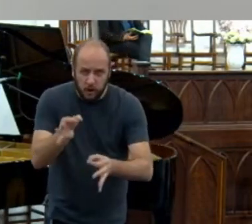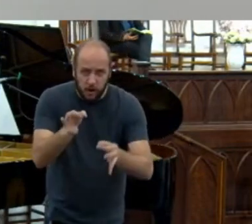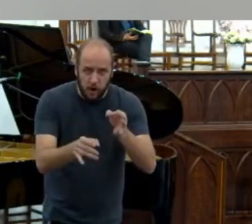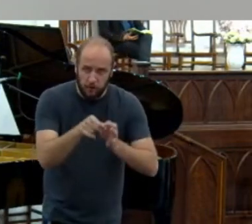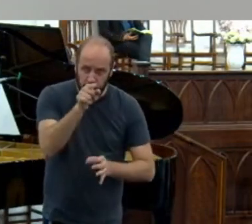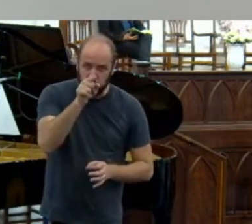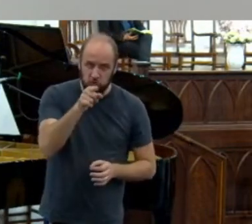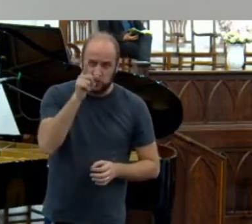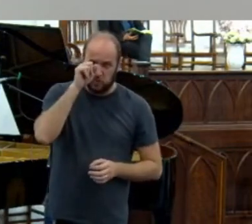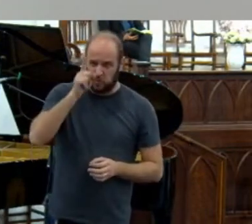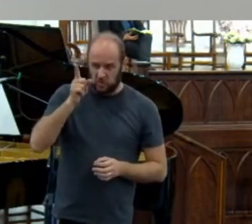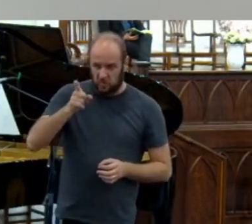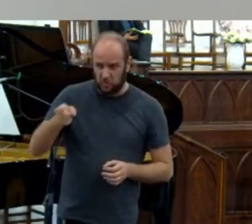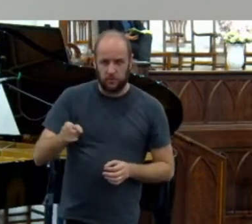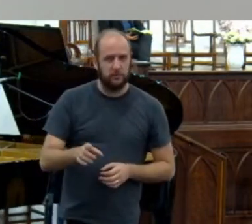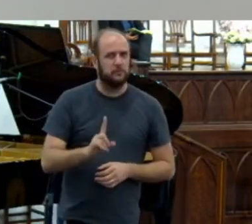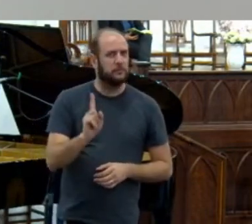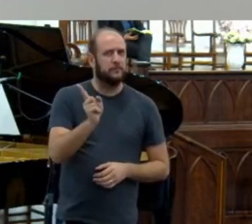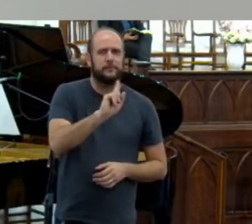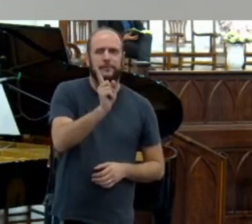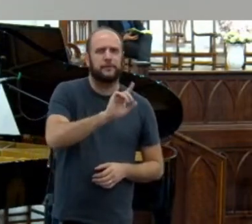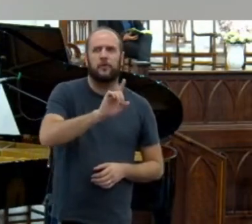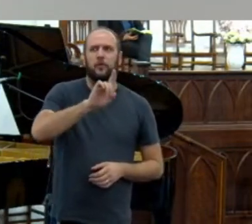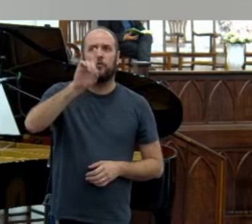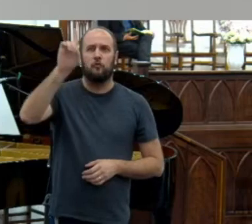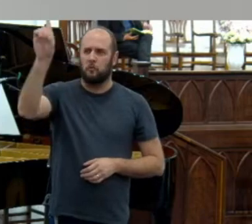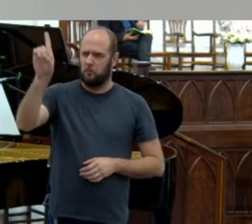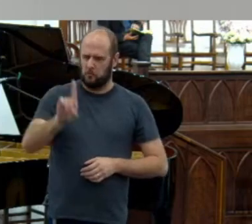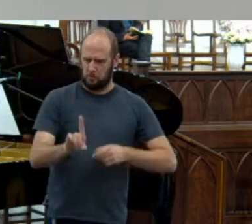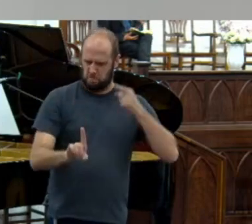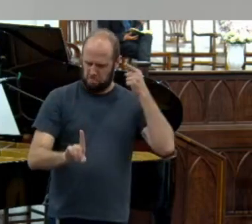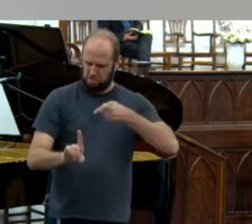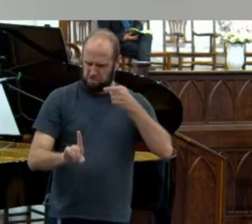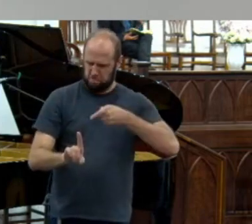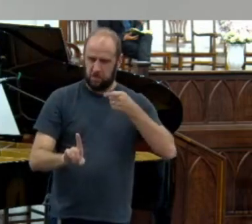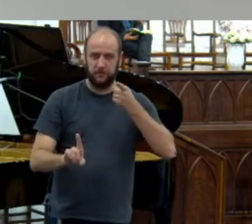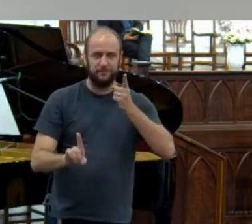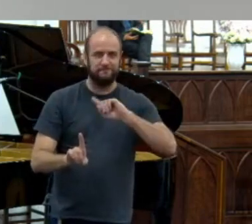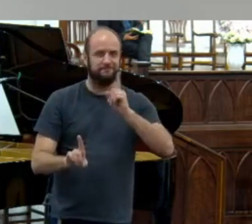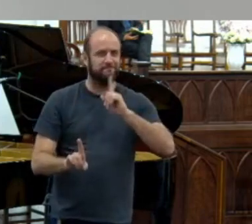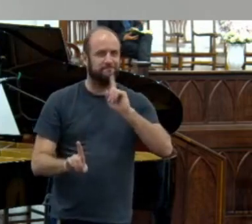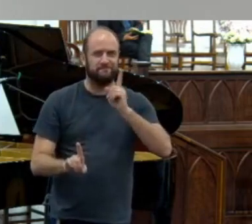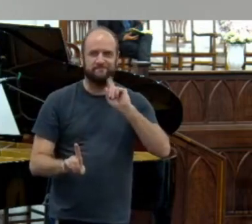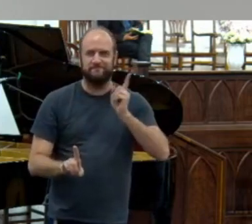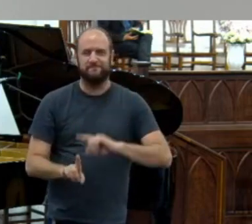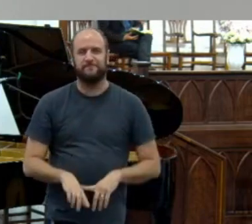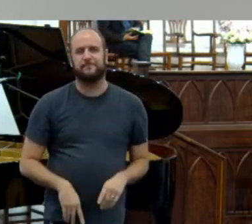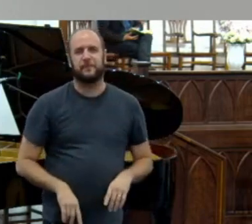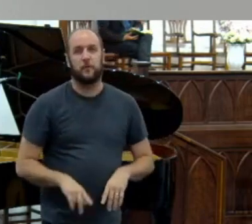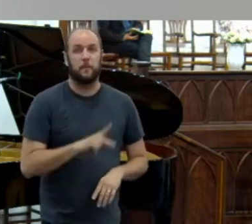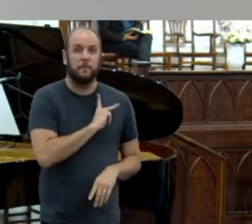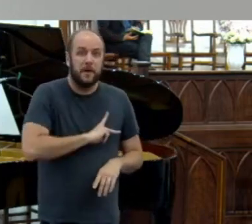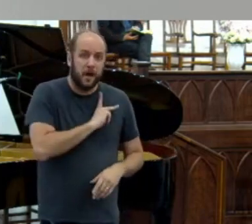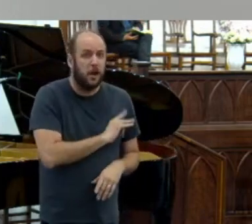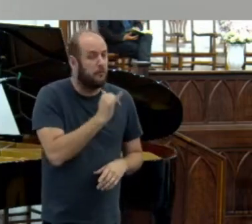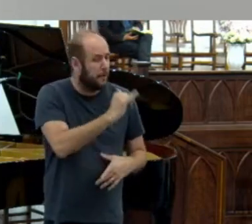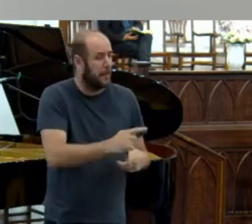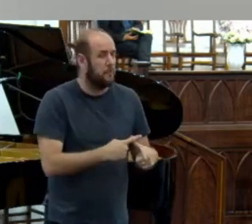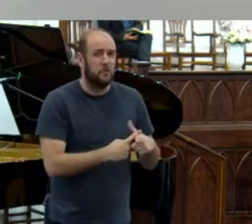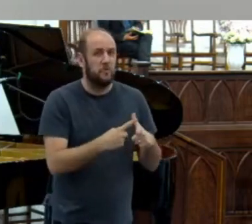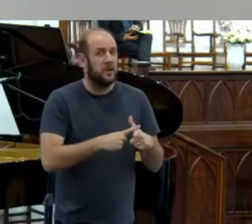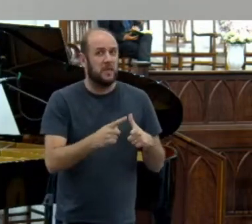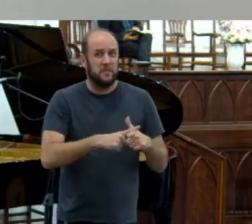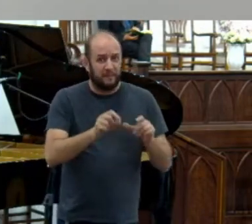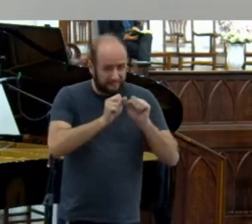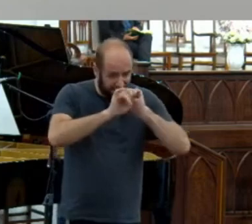estás na corte errada, Deus não está em julgamento. Paulo não está tentando fugir do problema, ele está deixando